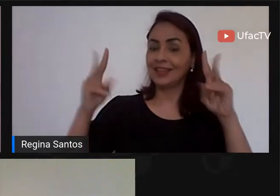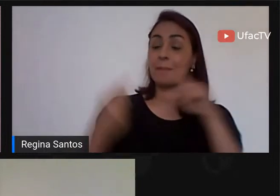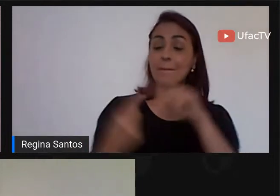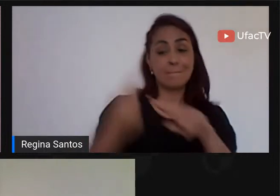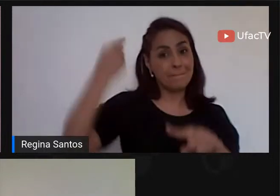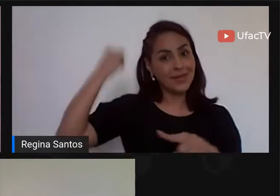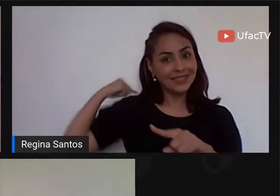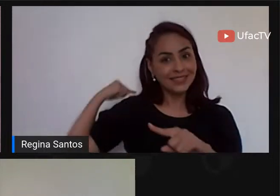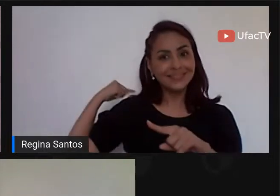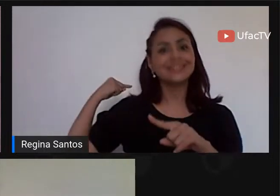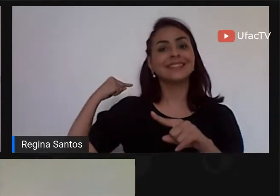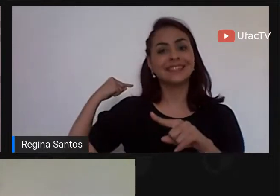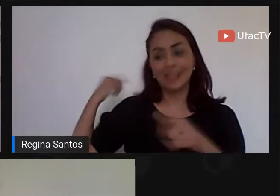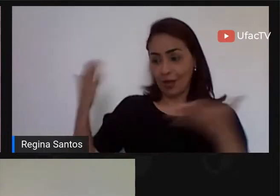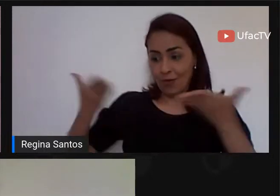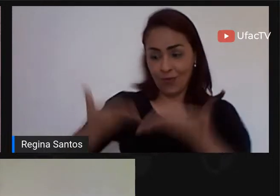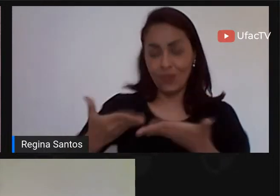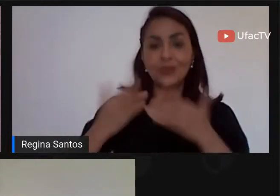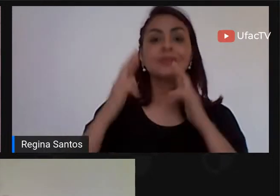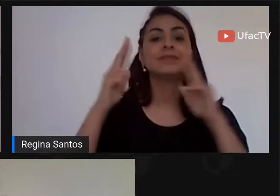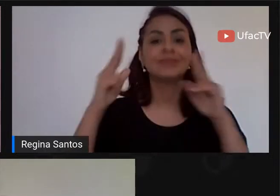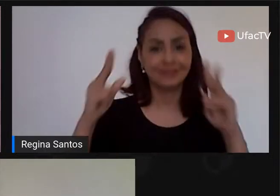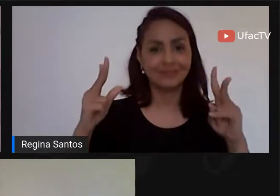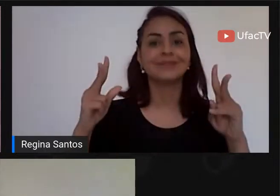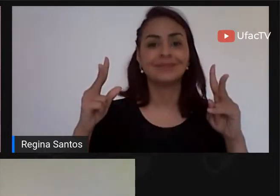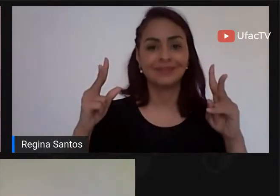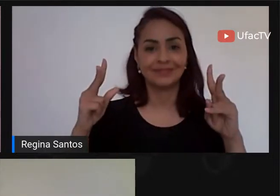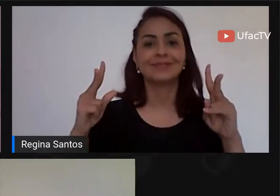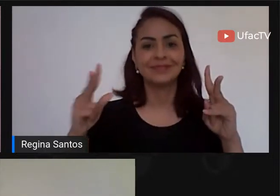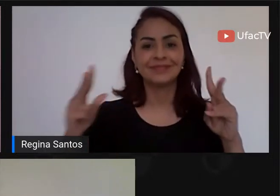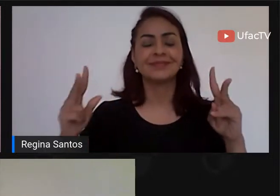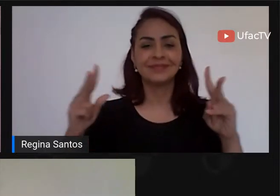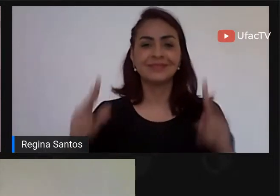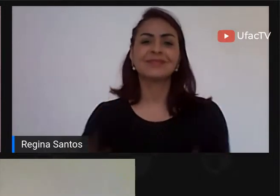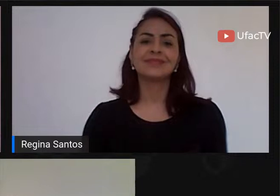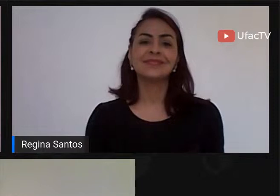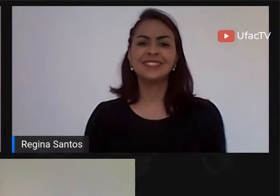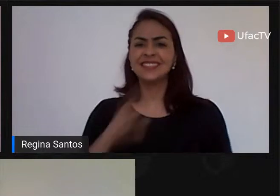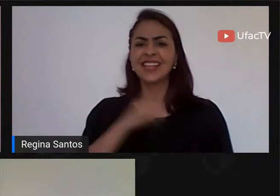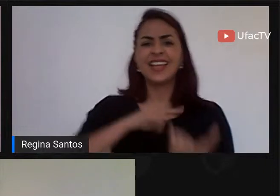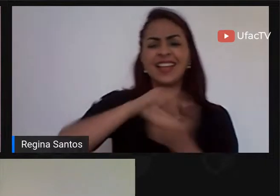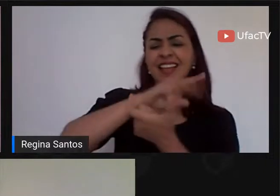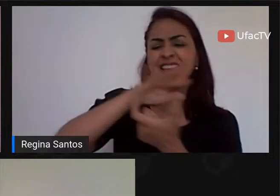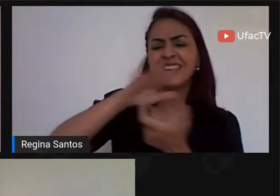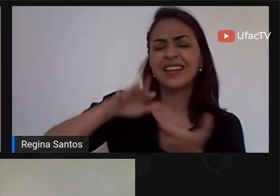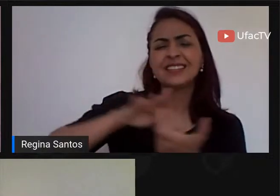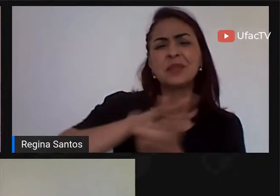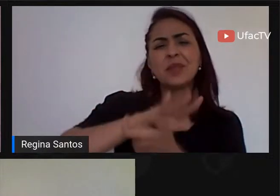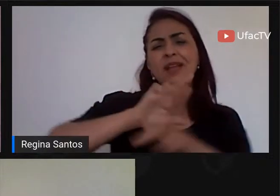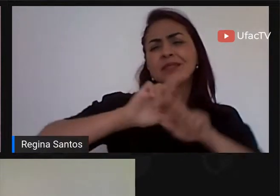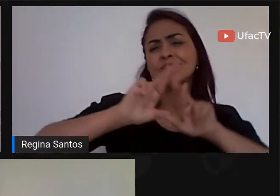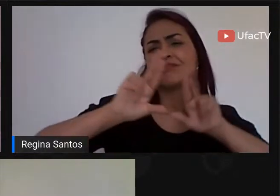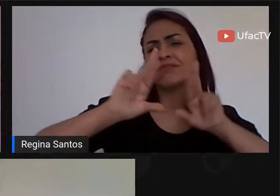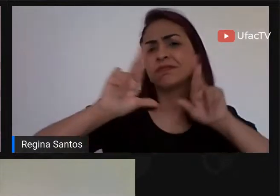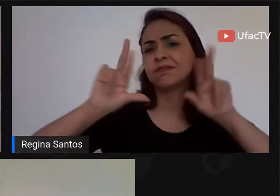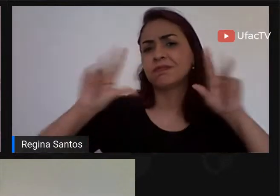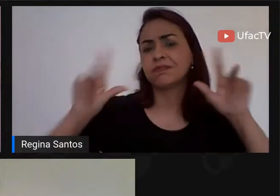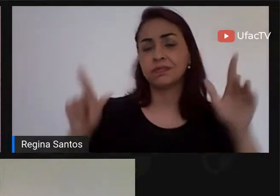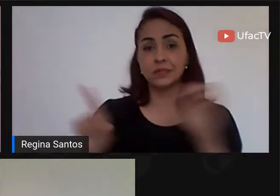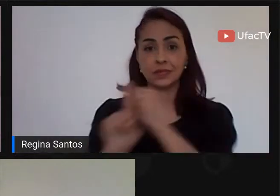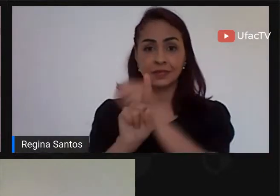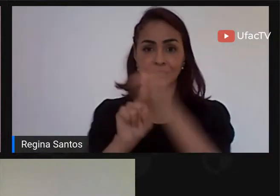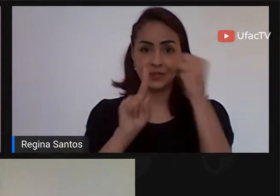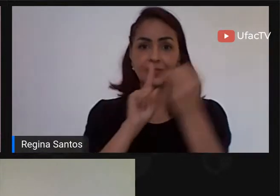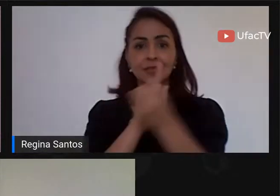os letramentos no plural, os multiletramentos, enfim, os letramentos sociais, e não